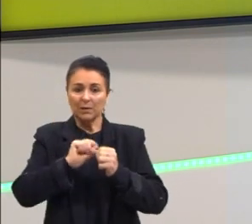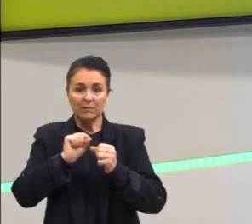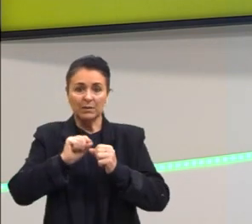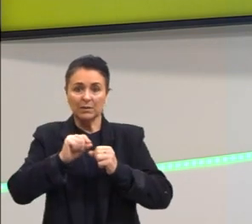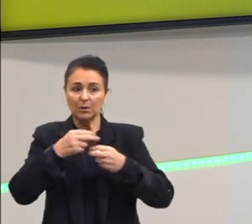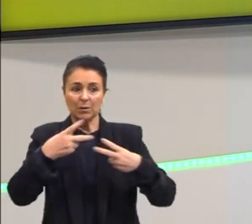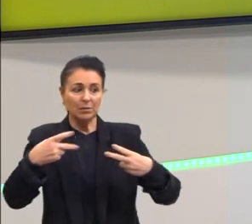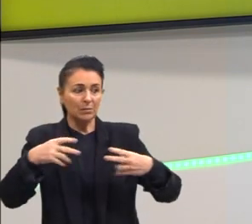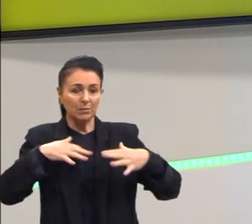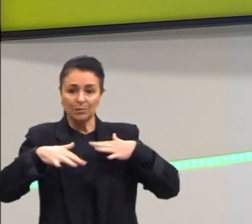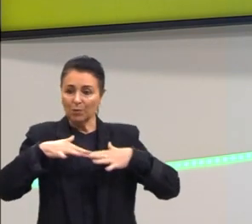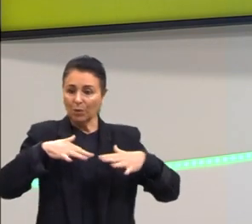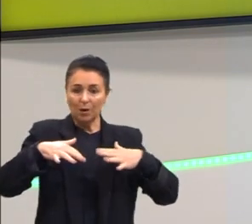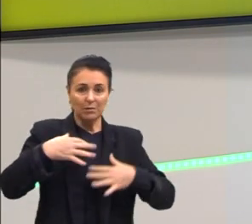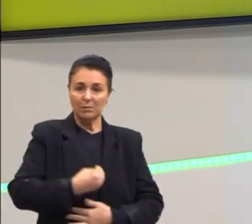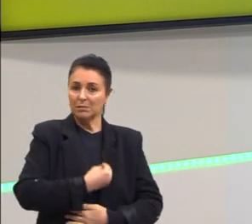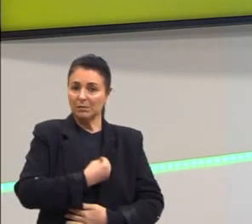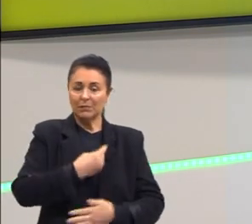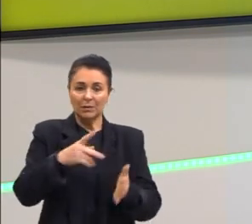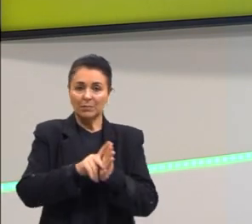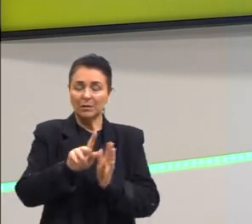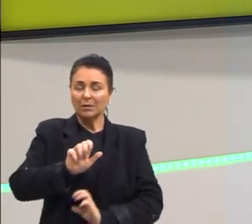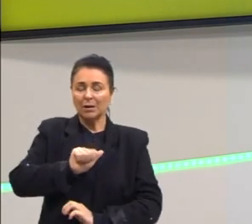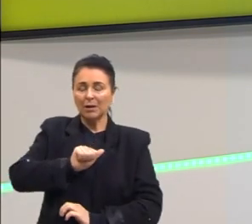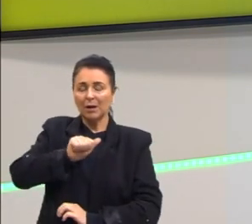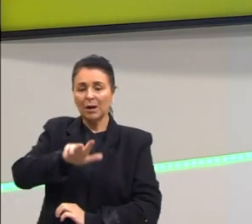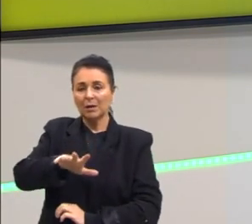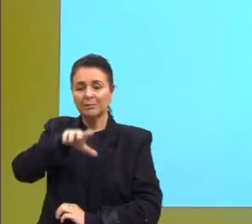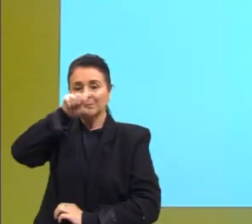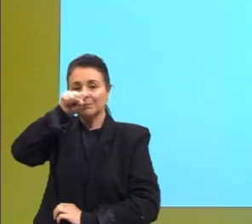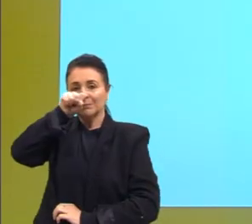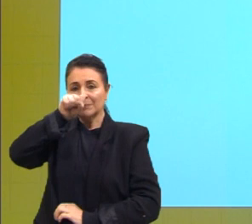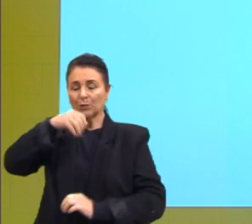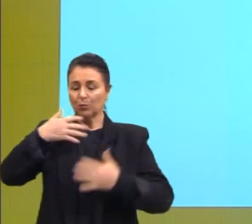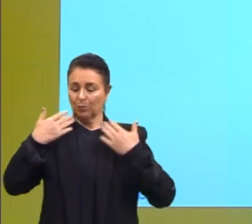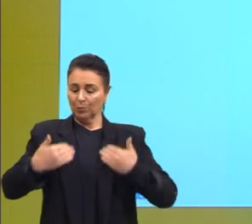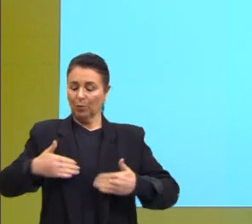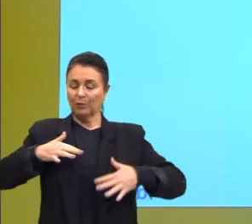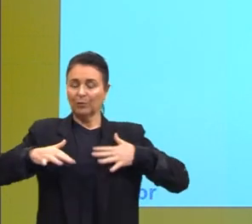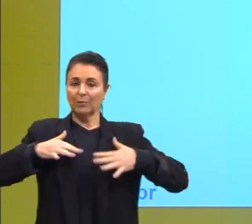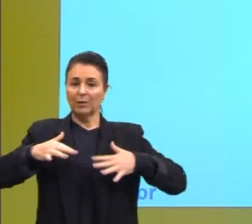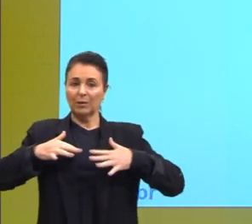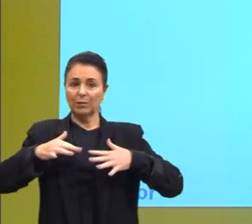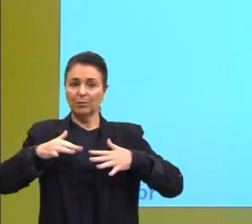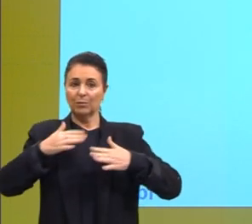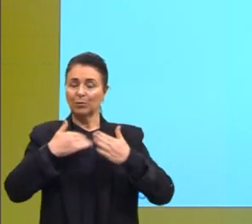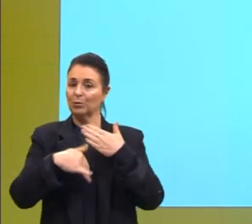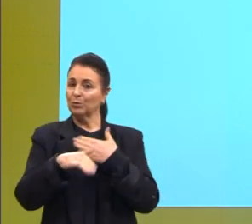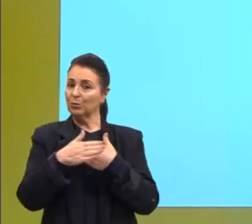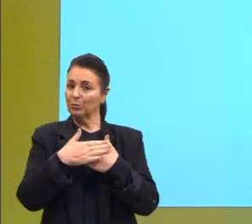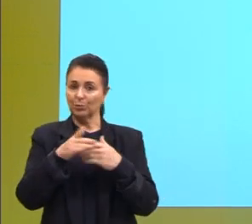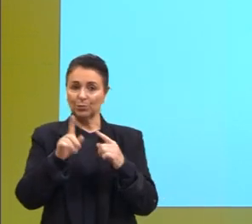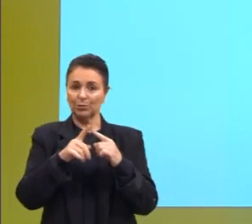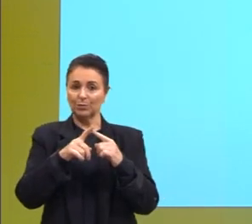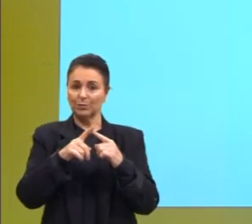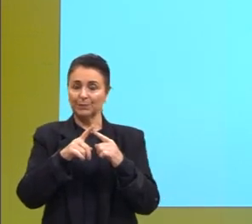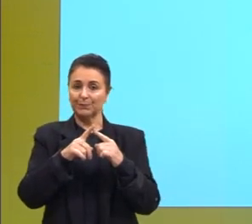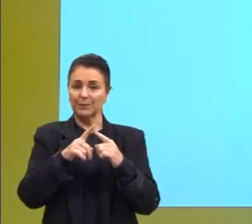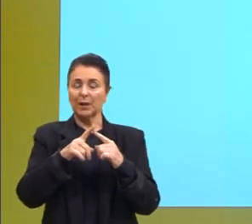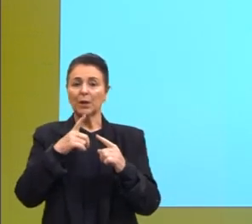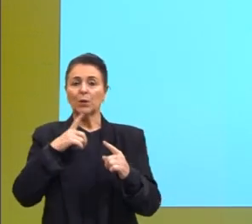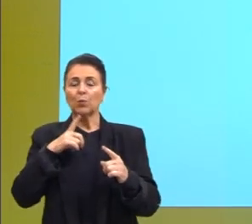nossas funções vitais própria respiração para nos movimentarmos para gente conseguir ter um dia produtivo e